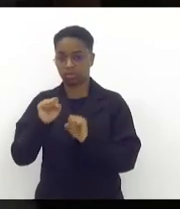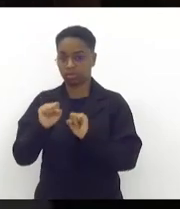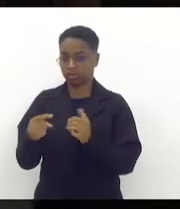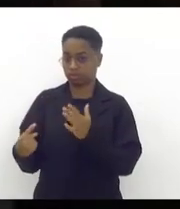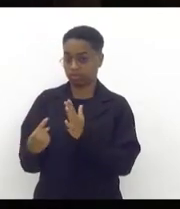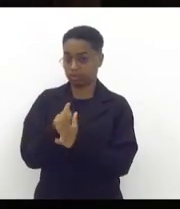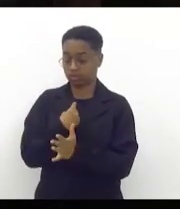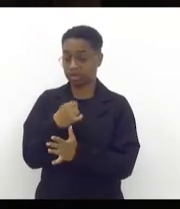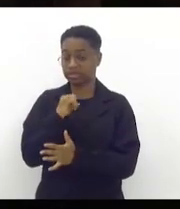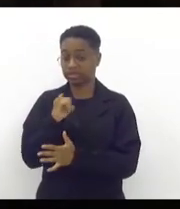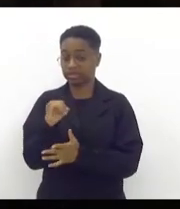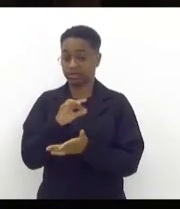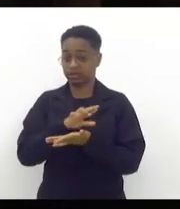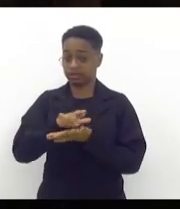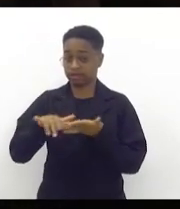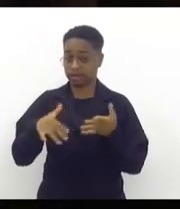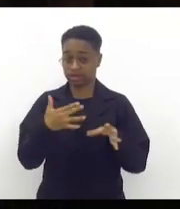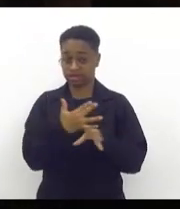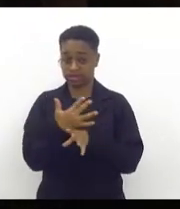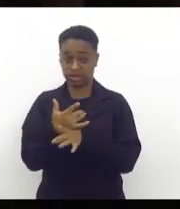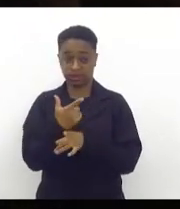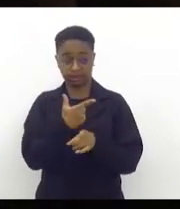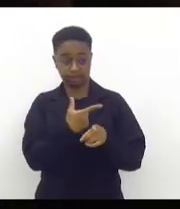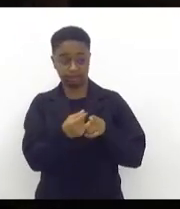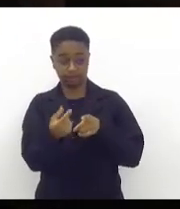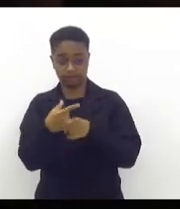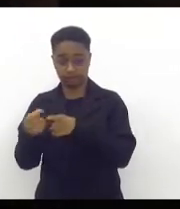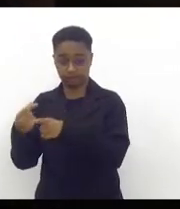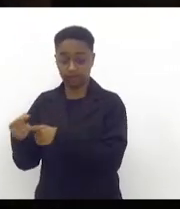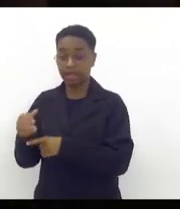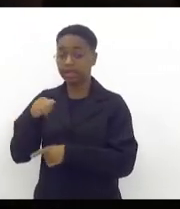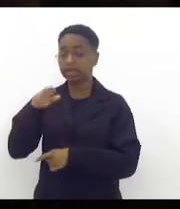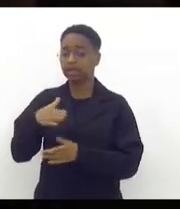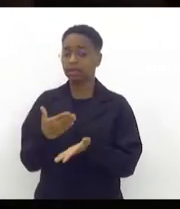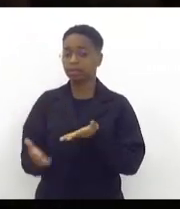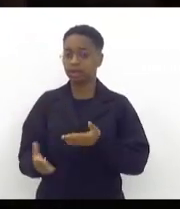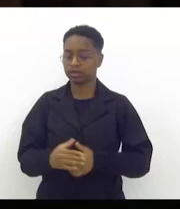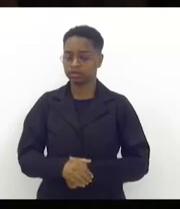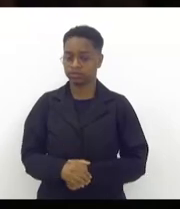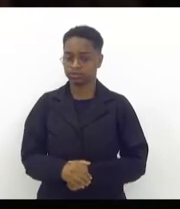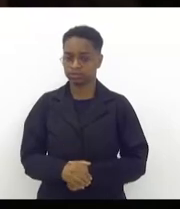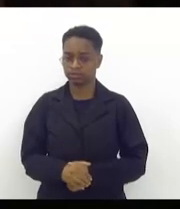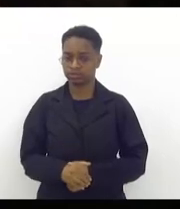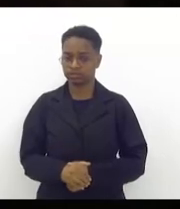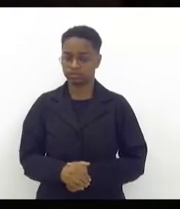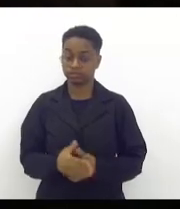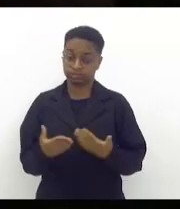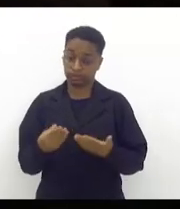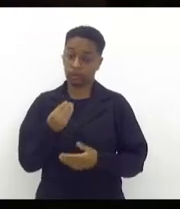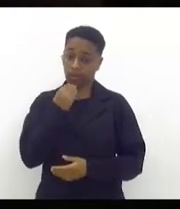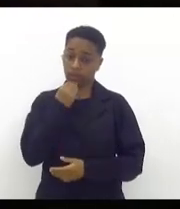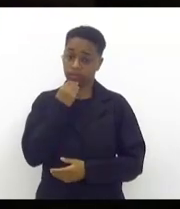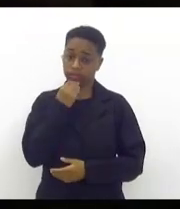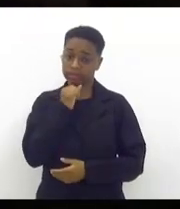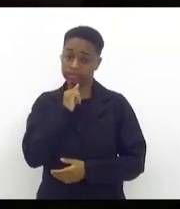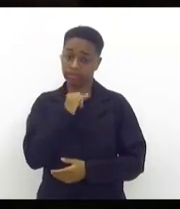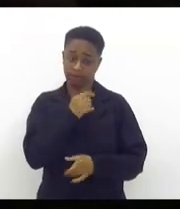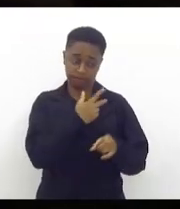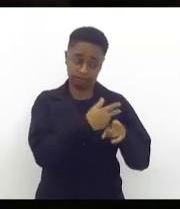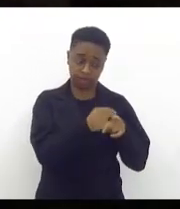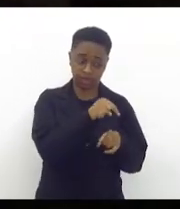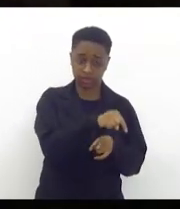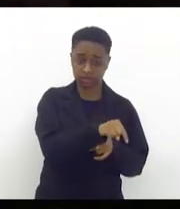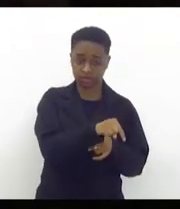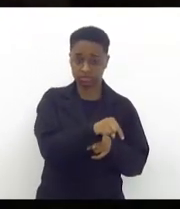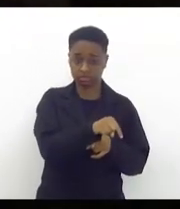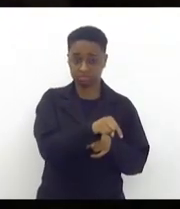se muitos municípios ganham, quem é que perde? Evidentemente, para haver ganhos de um lado, na